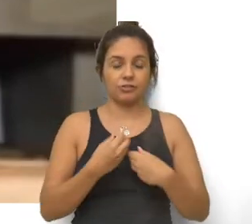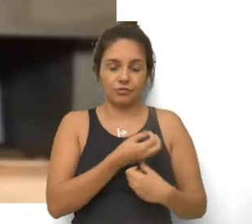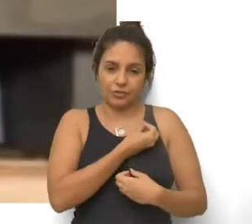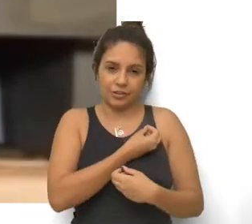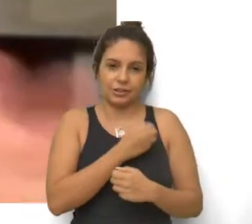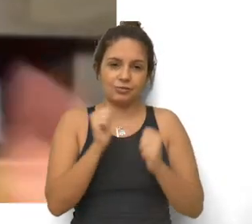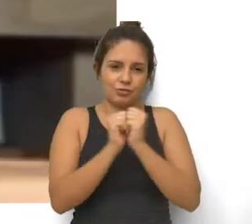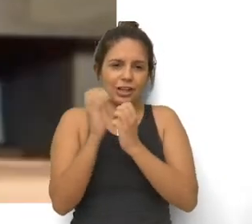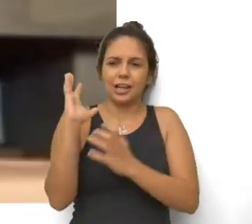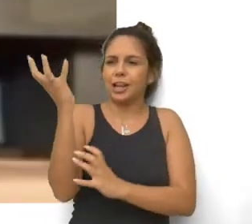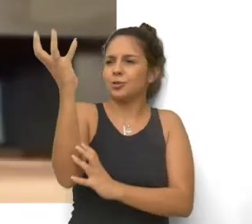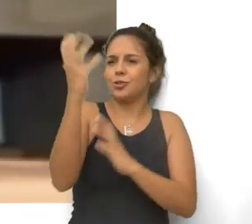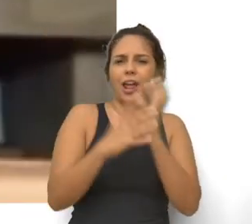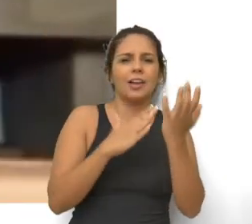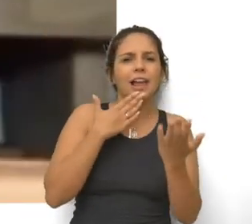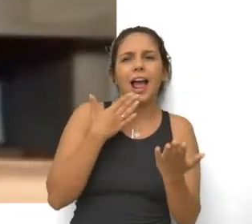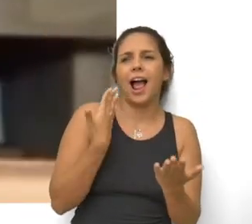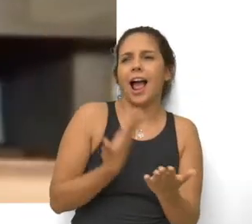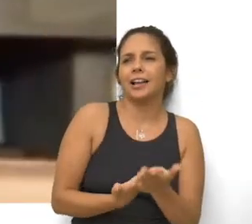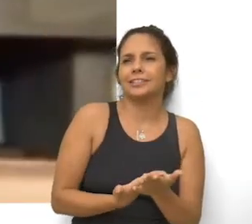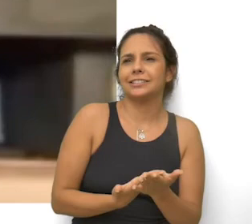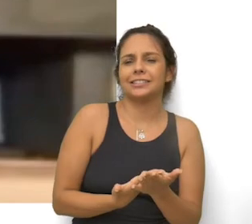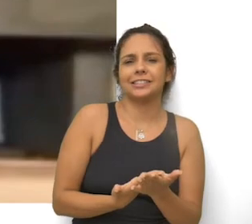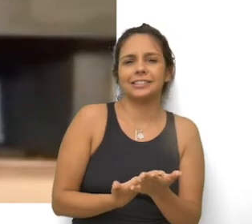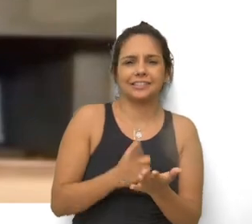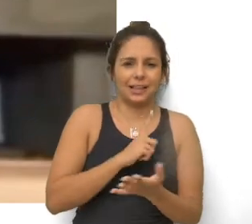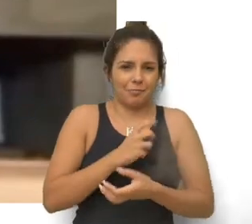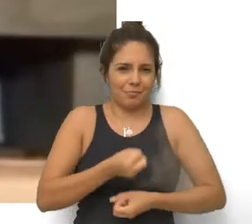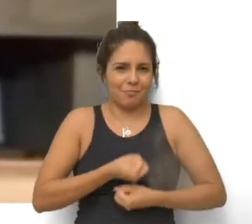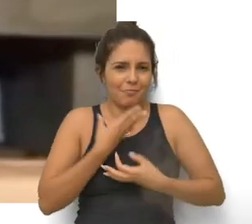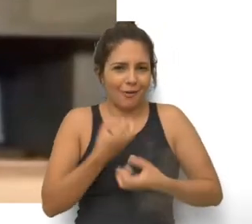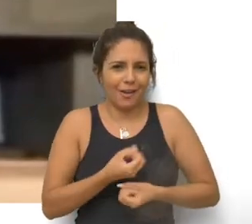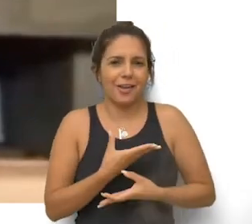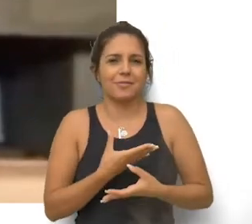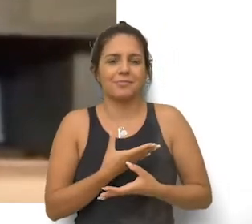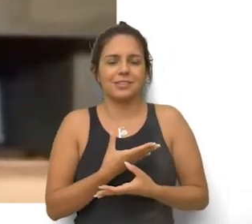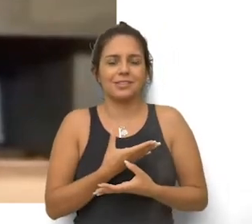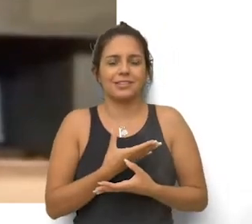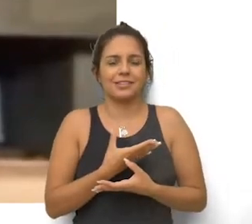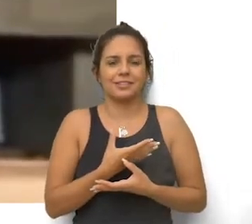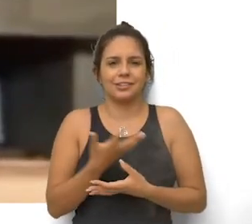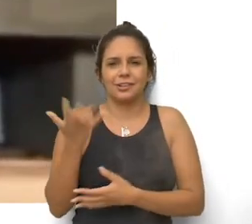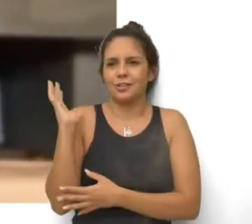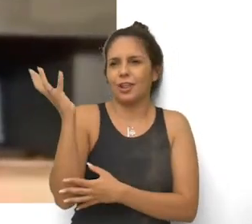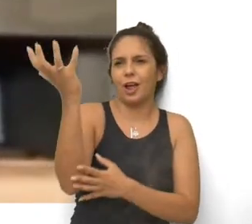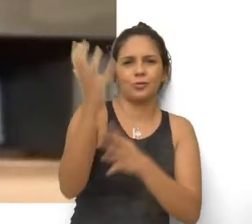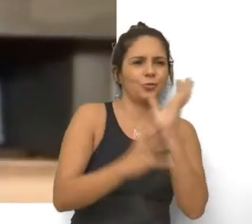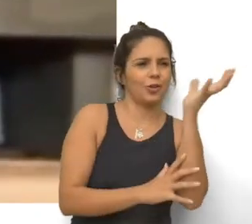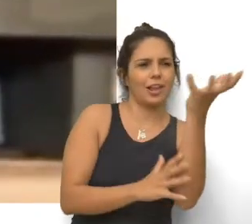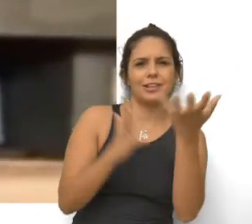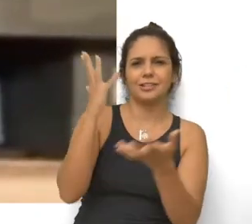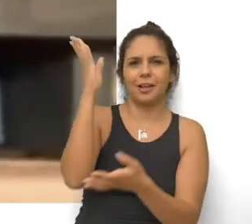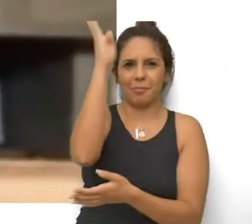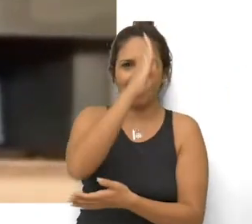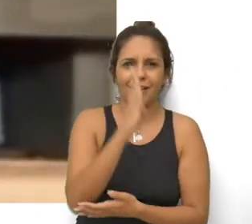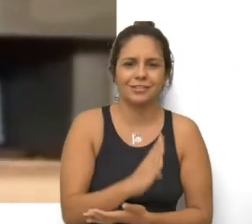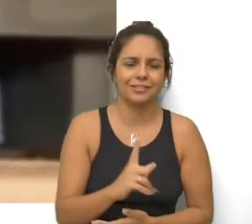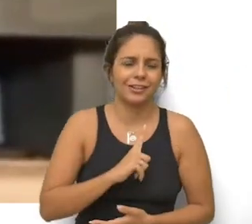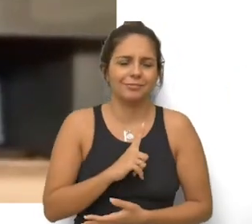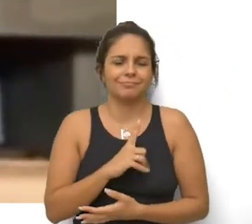aquela natureza, que ela ficava encantada, que ela tem poemas em relação à natureza brasileira, ela tem